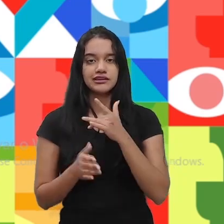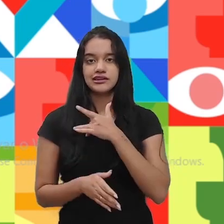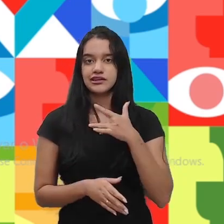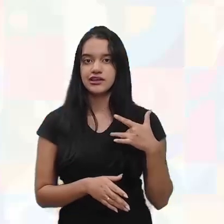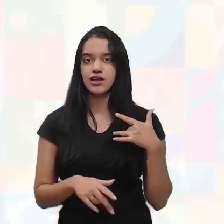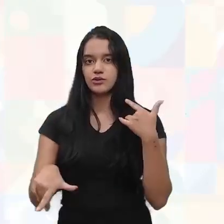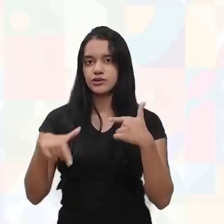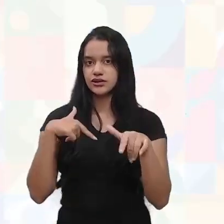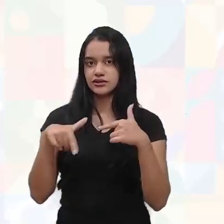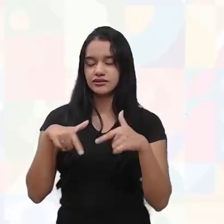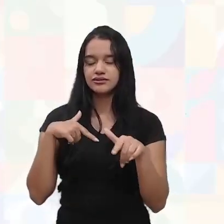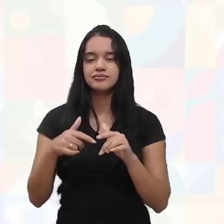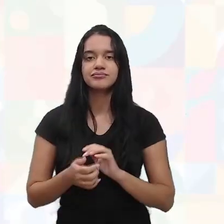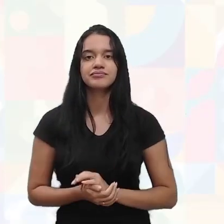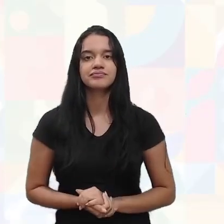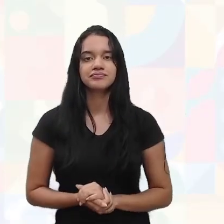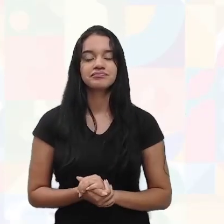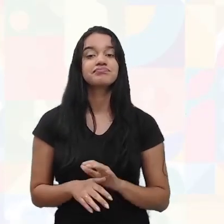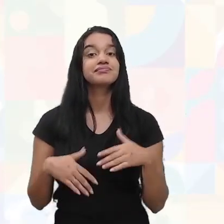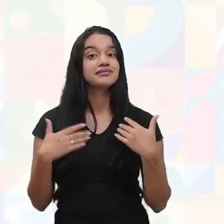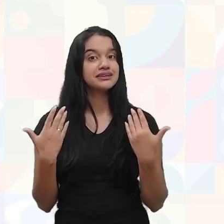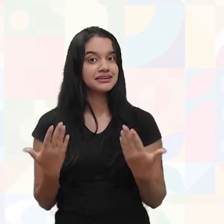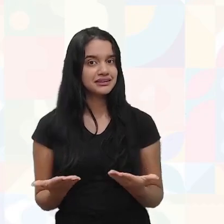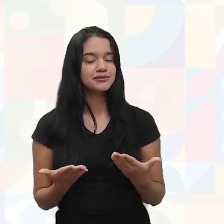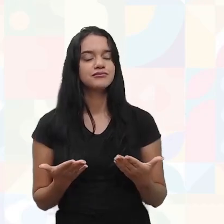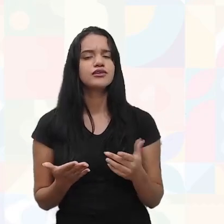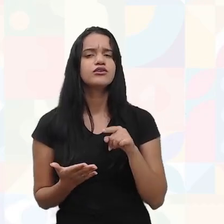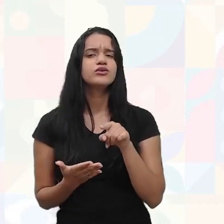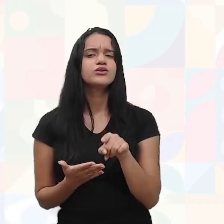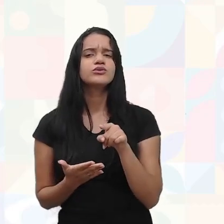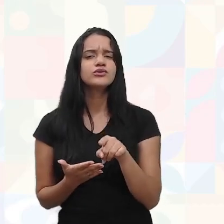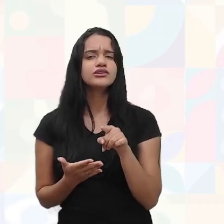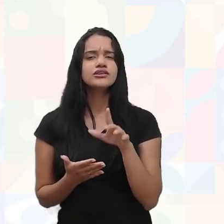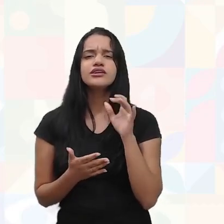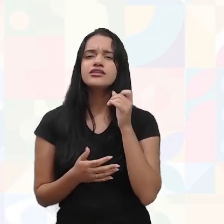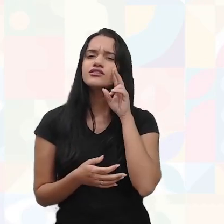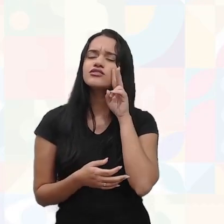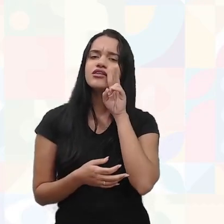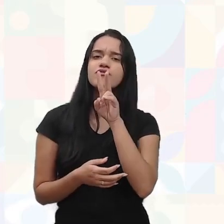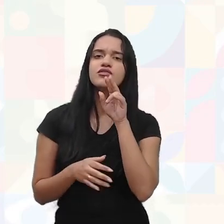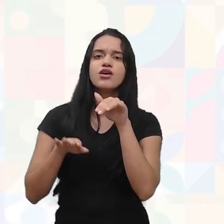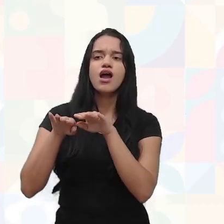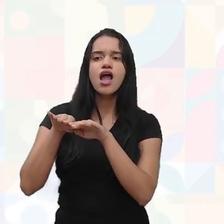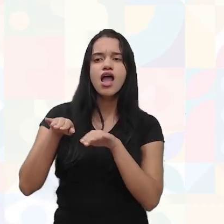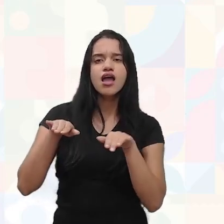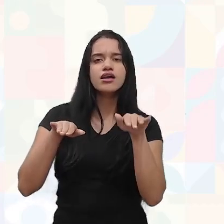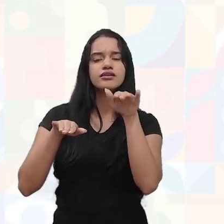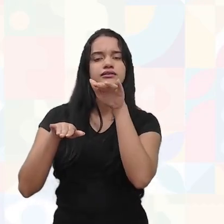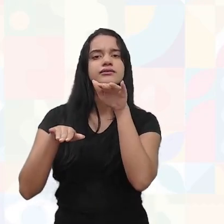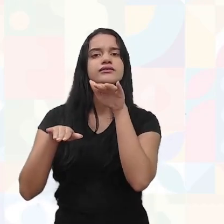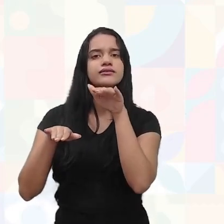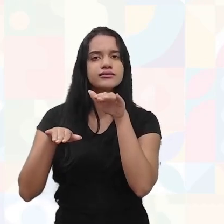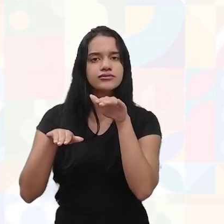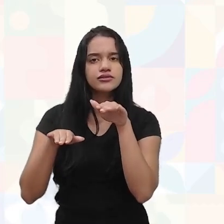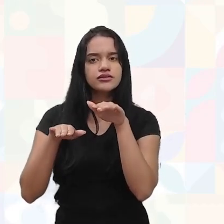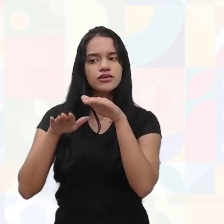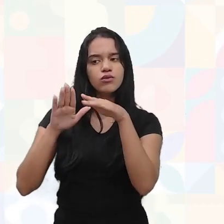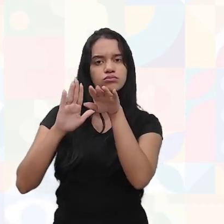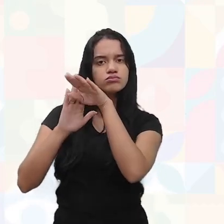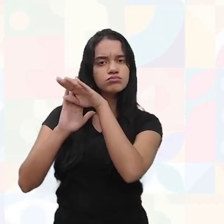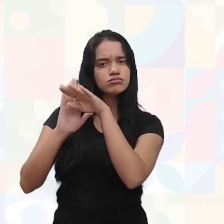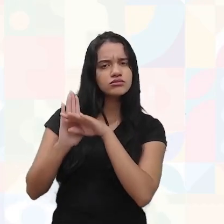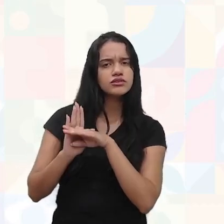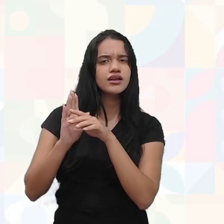do trabalho. Então, você já ouviu falar da hierarquia das medidas de prevenção?